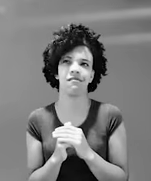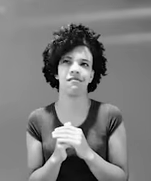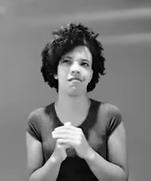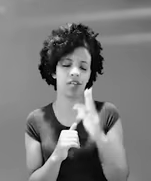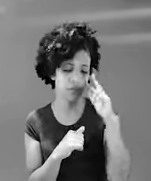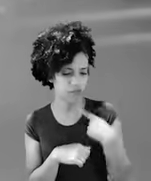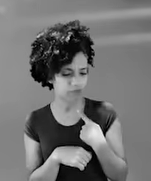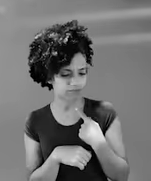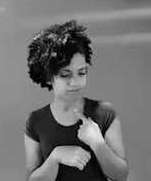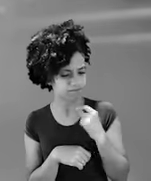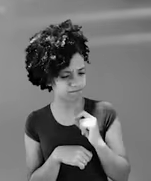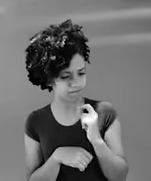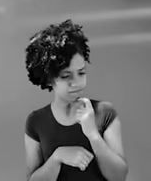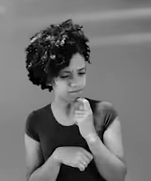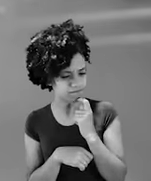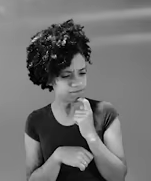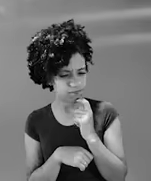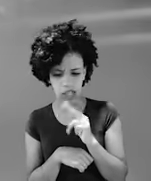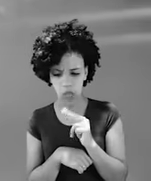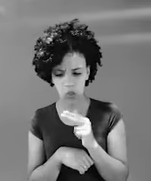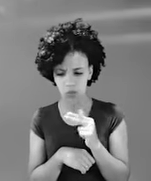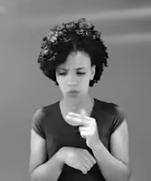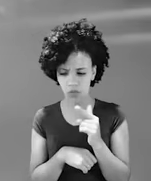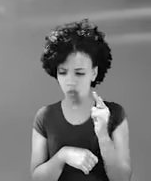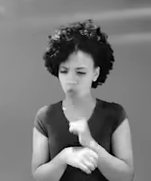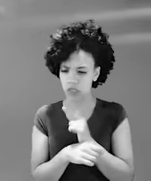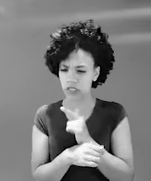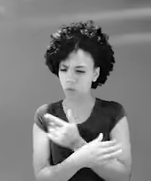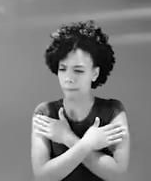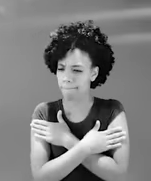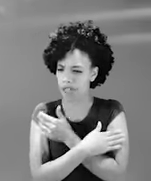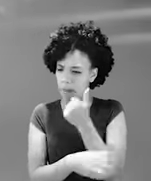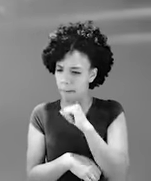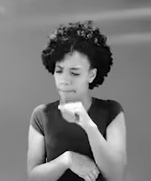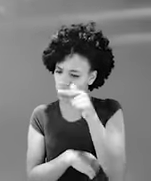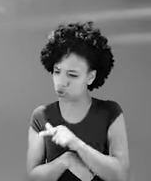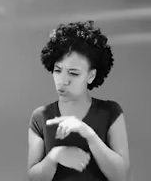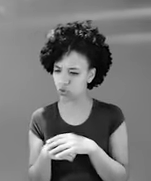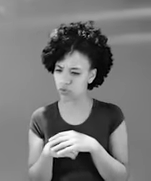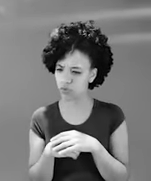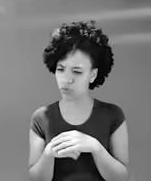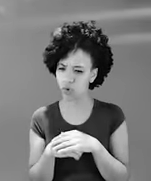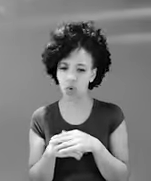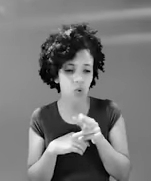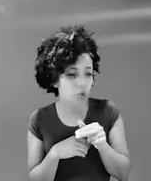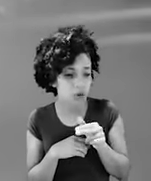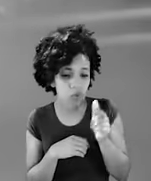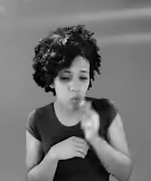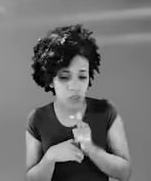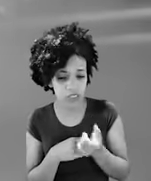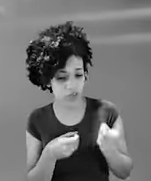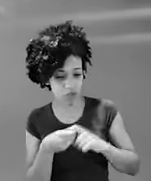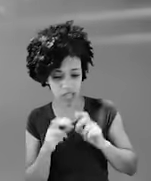a falar para mim mesmo que nunca mais vou dar um abraço na minha mãe E você tá na mesa com meus irmãos